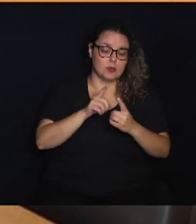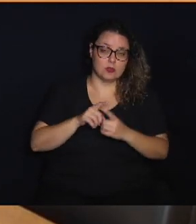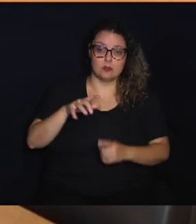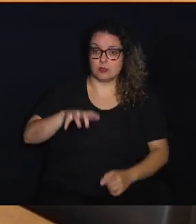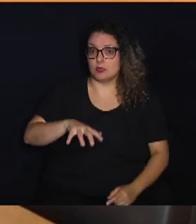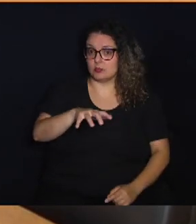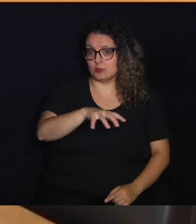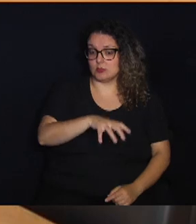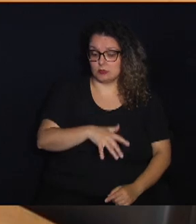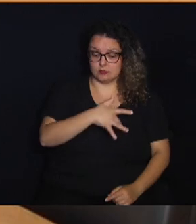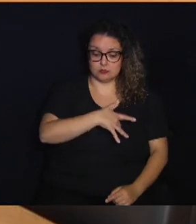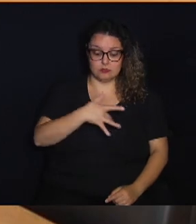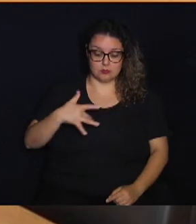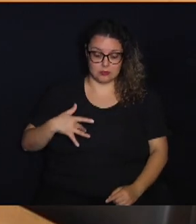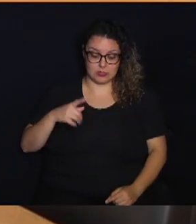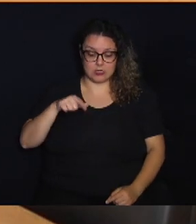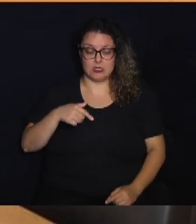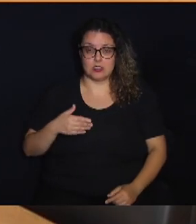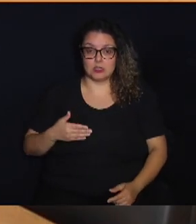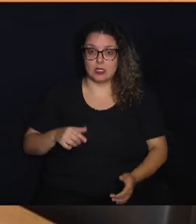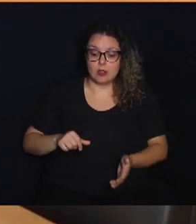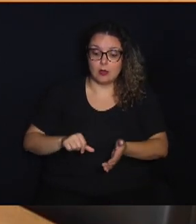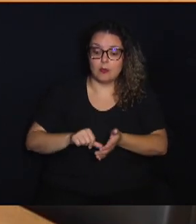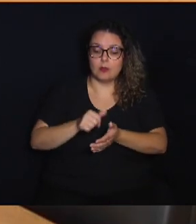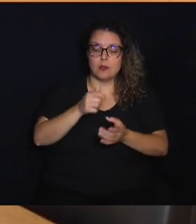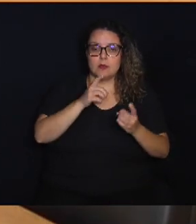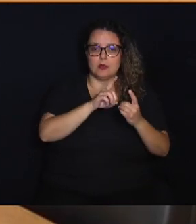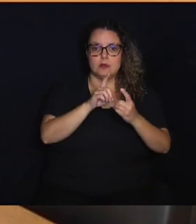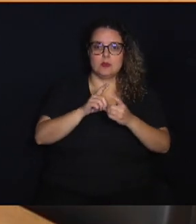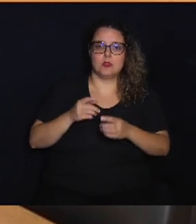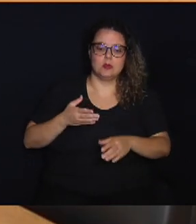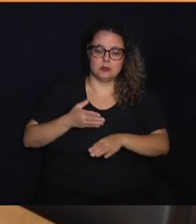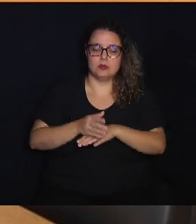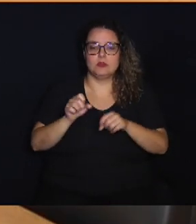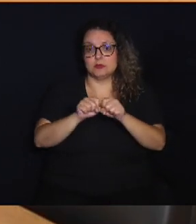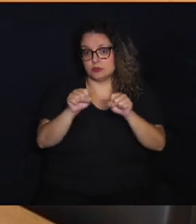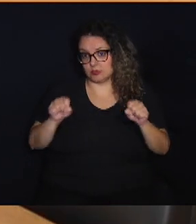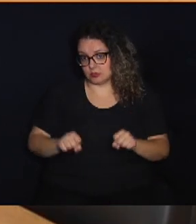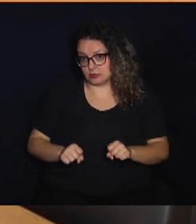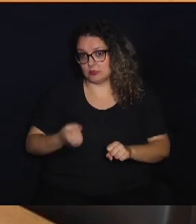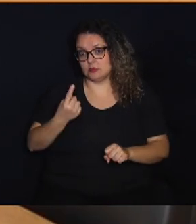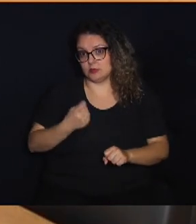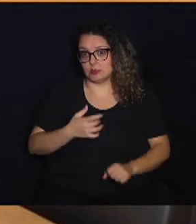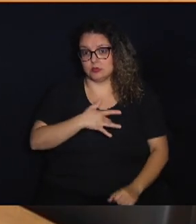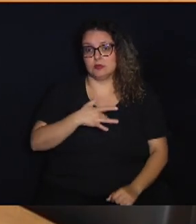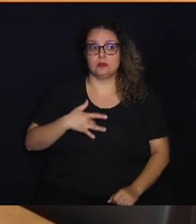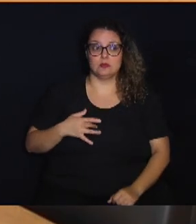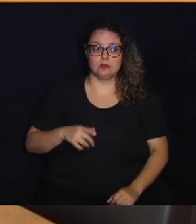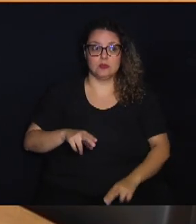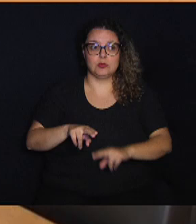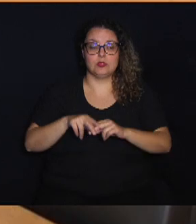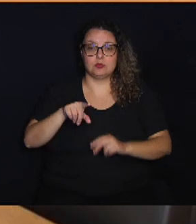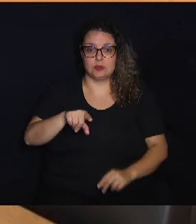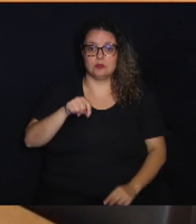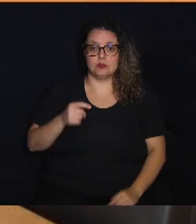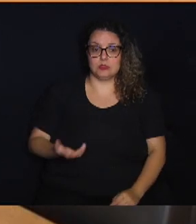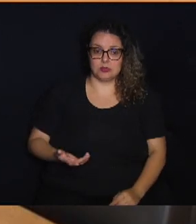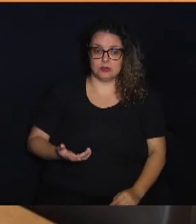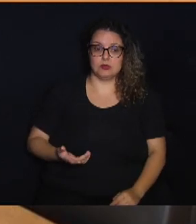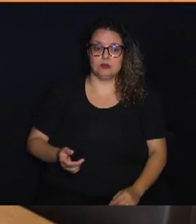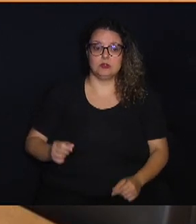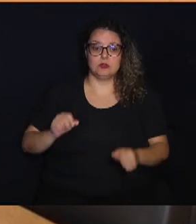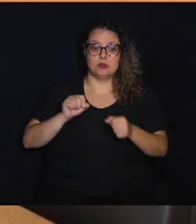saúde, que é a porta de entrada do Sistema Único de Saúde no município. Por isso, nós fizemos a opção de